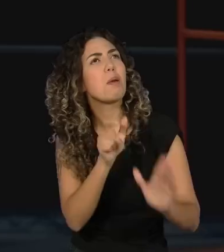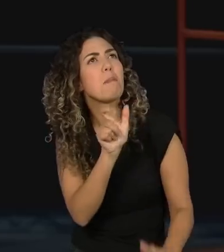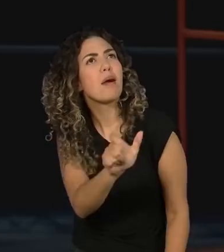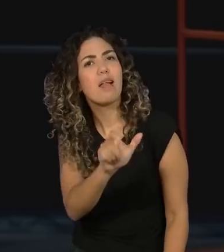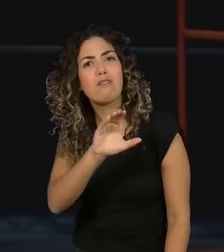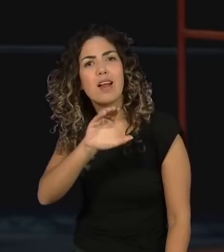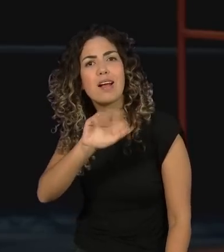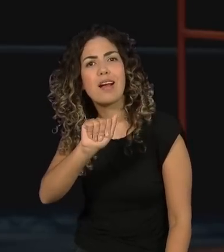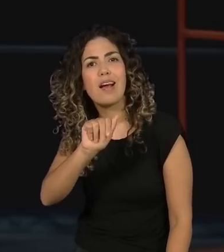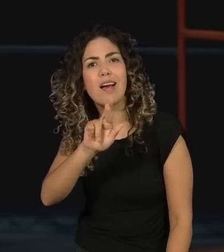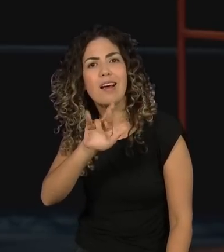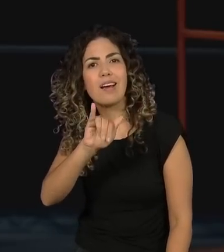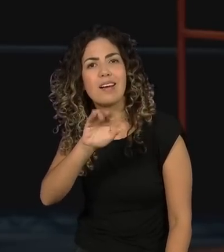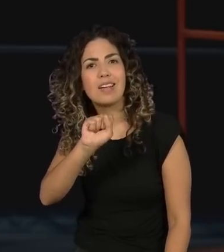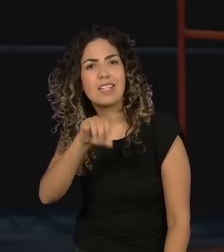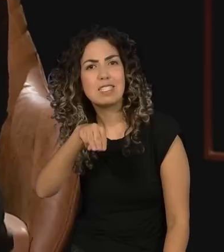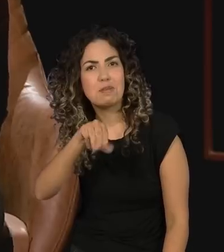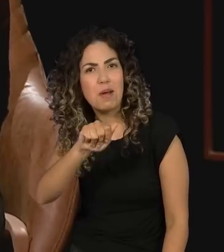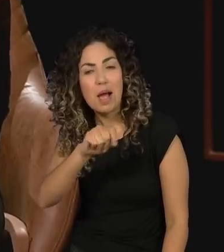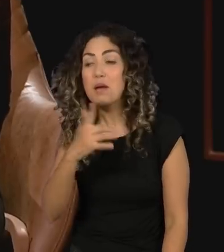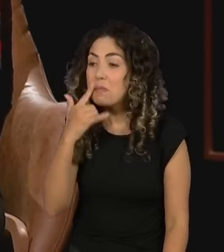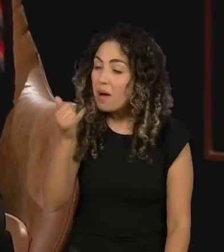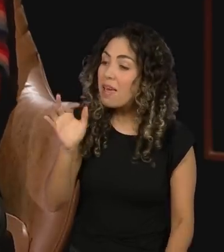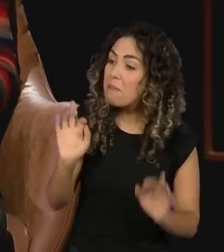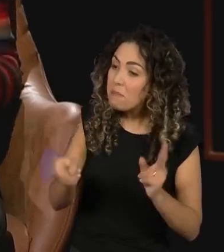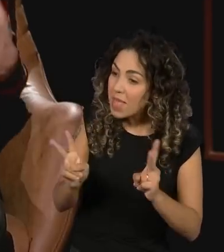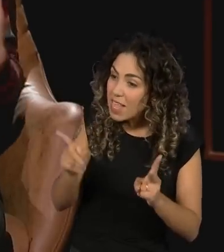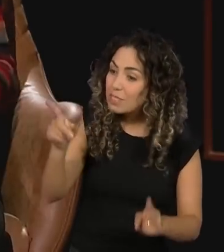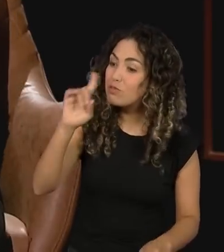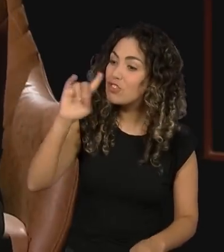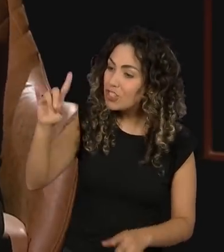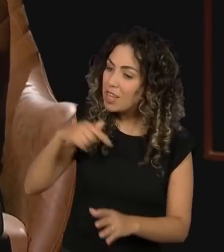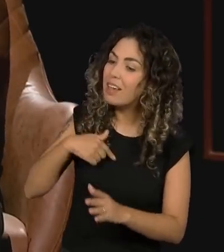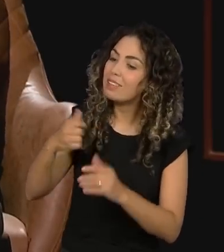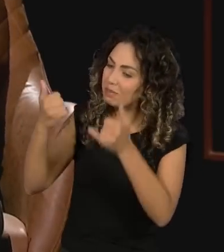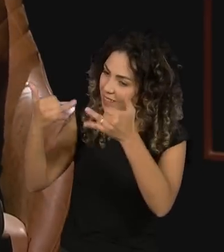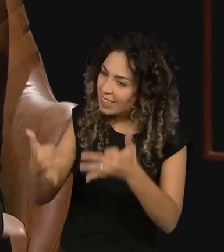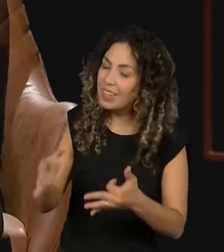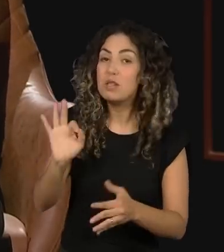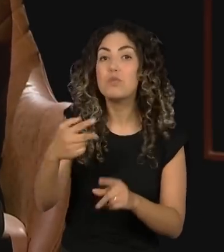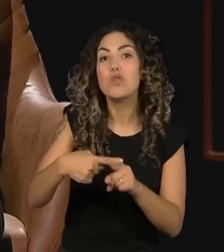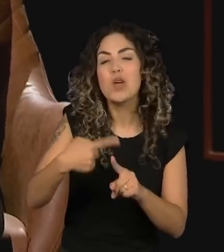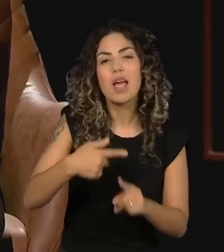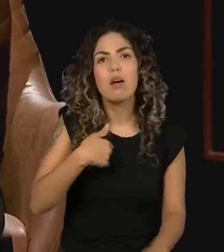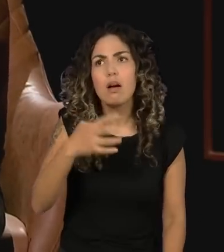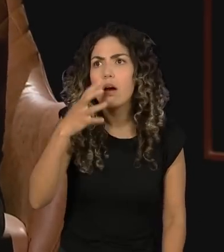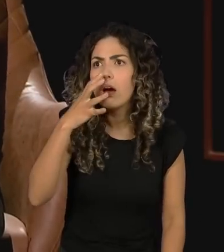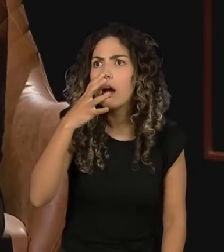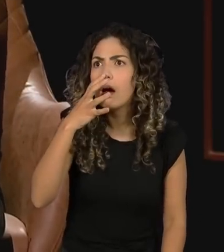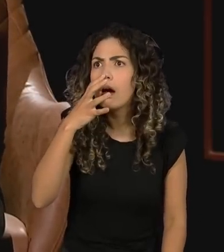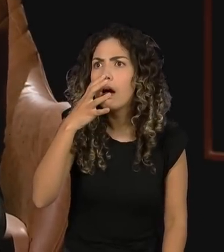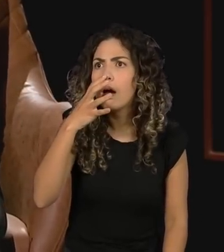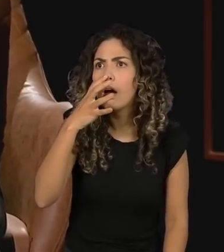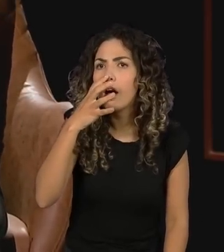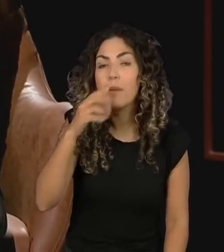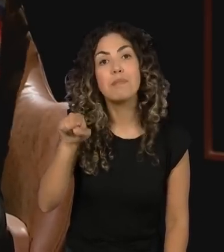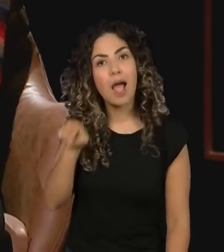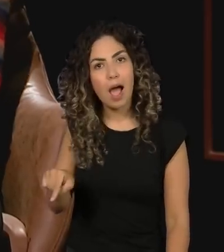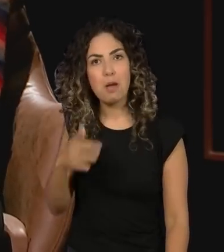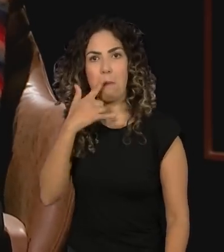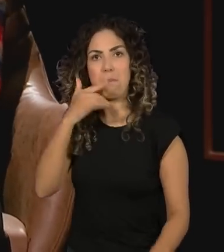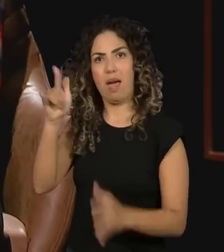foi. Porque ele falou que eu fiquei tão impressionada que ele falou assim para mim, é um ator com